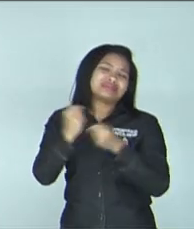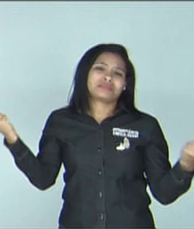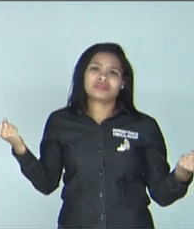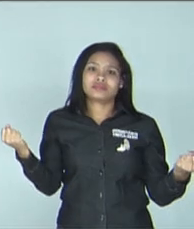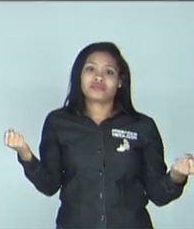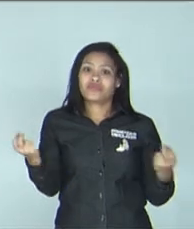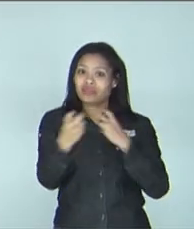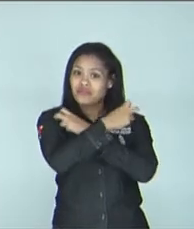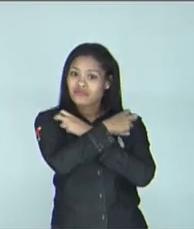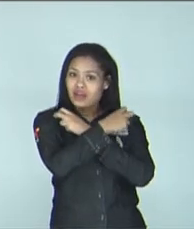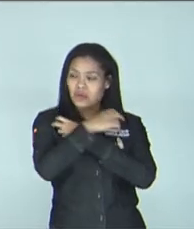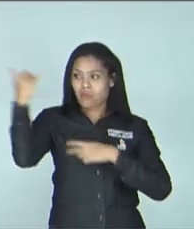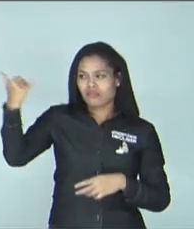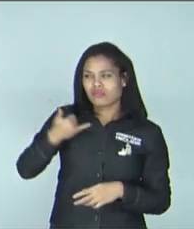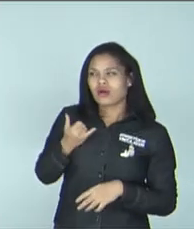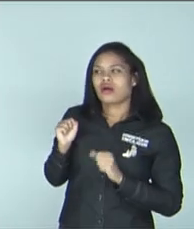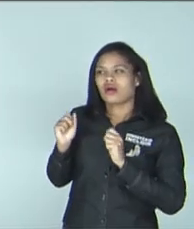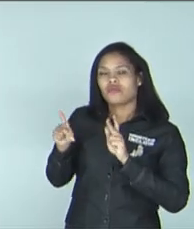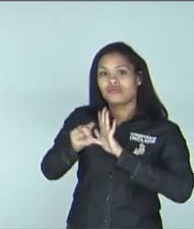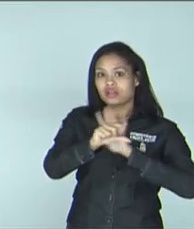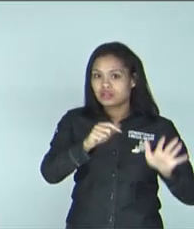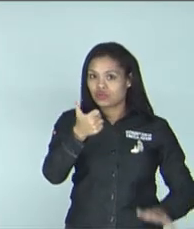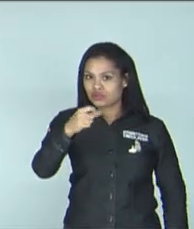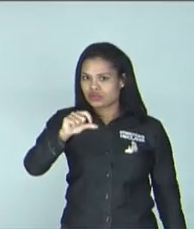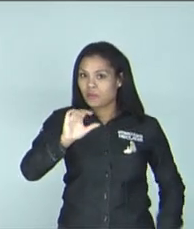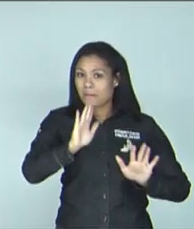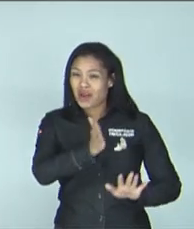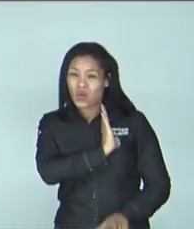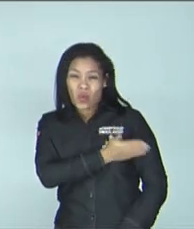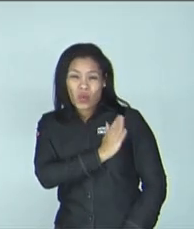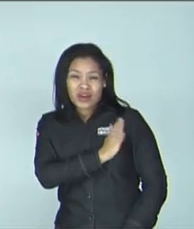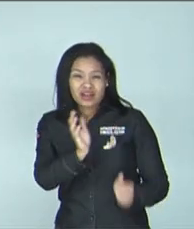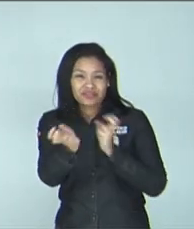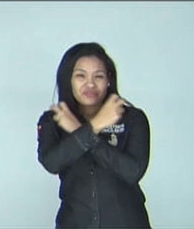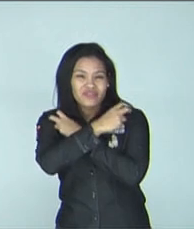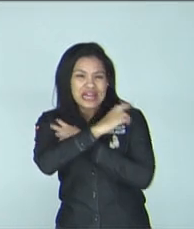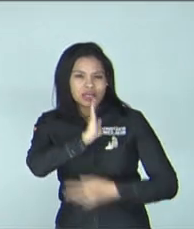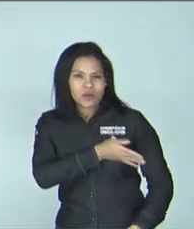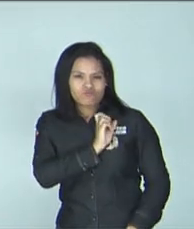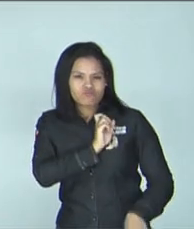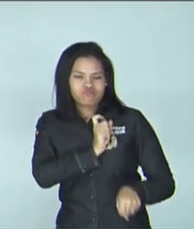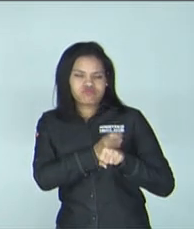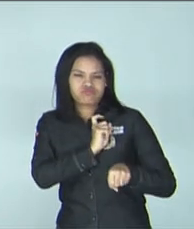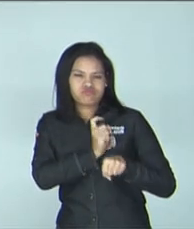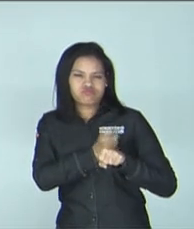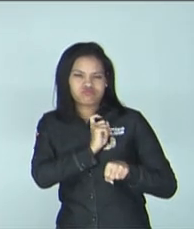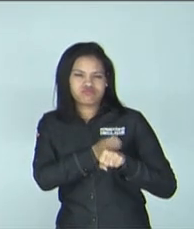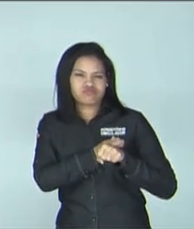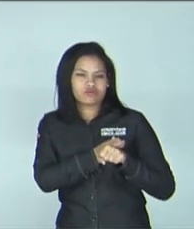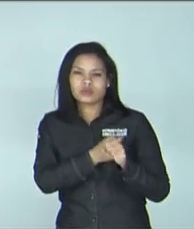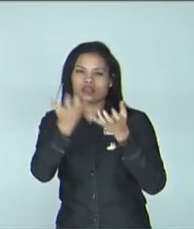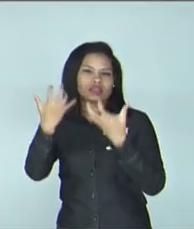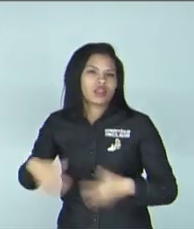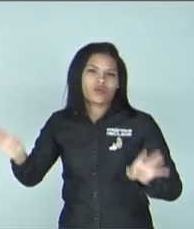olha que ele faz versículo 19 mas o coração do faraó permanecendo crescido e ele